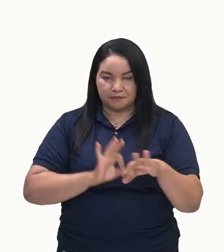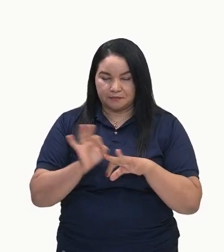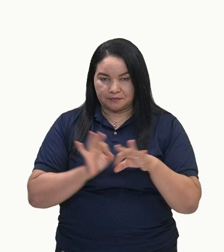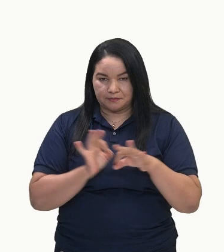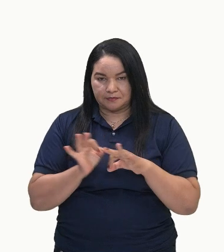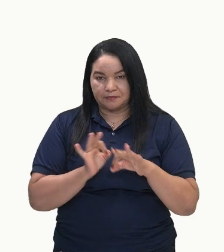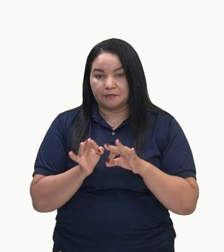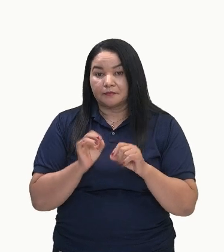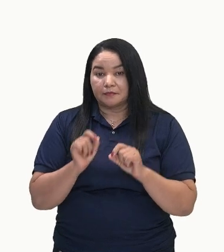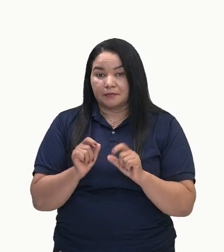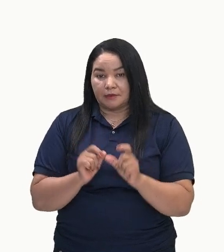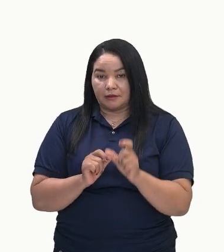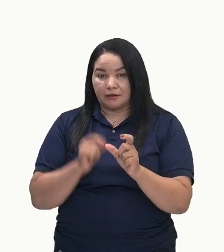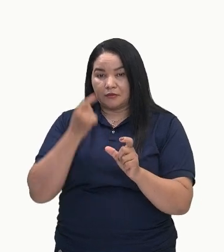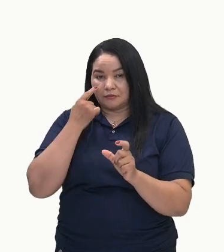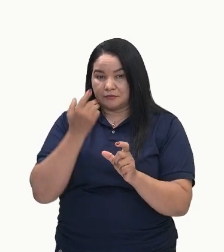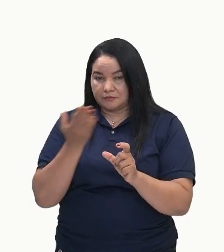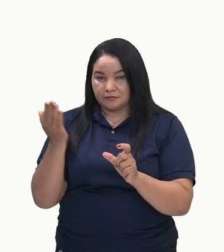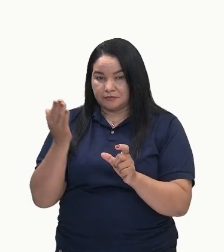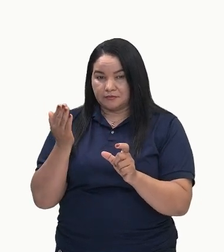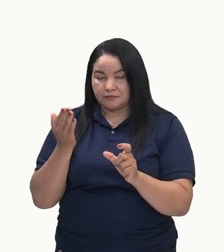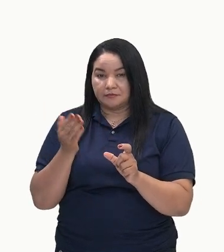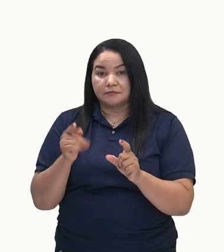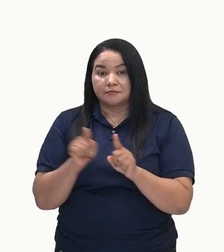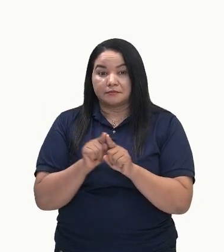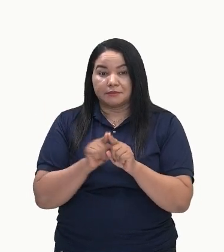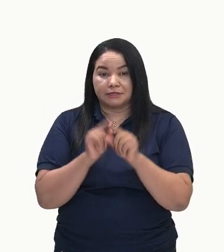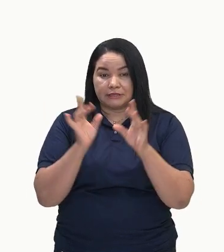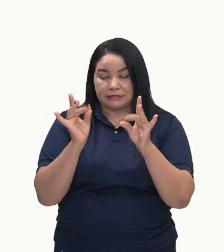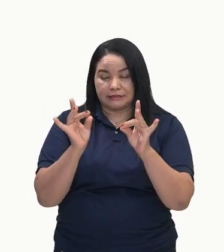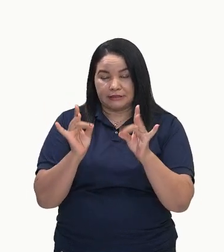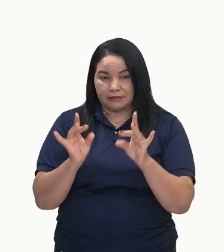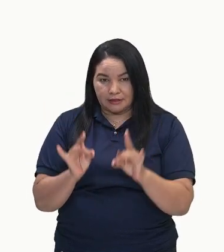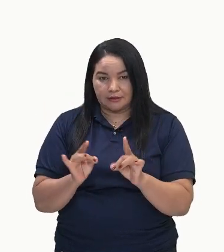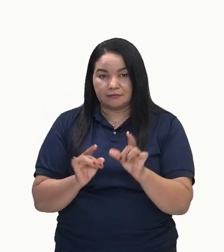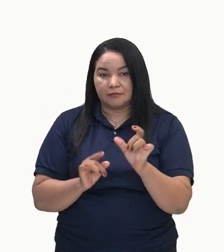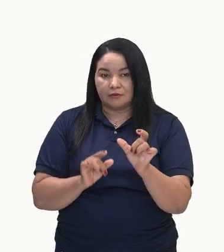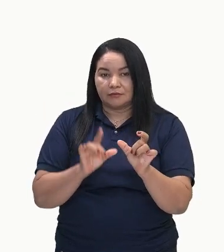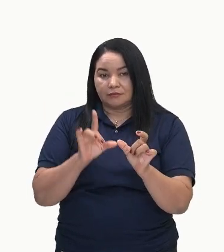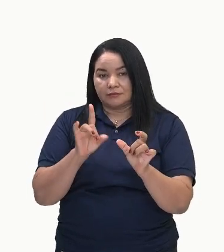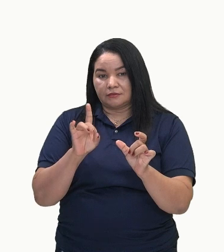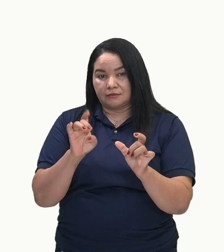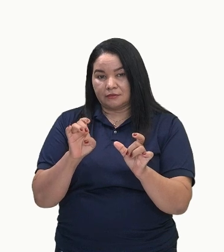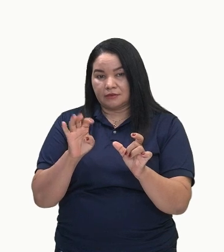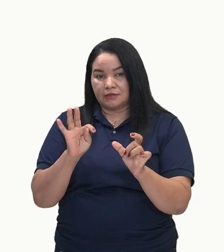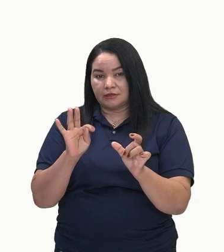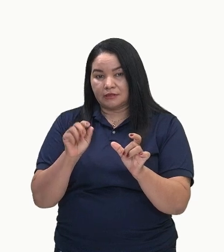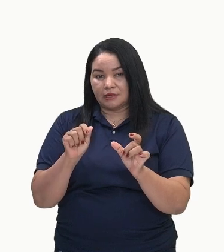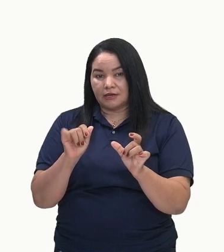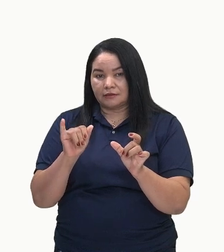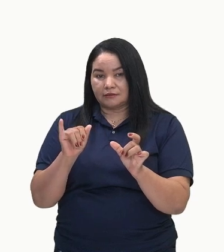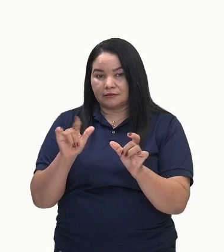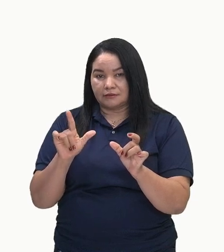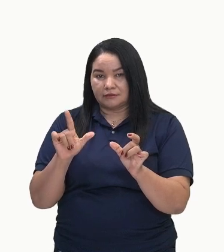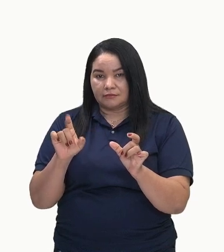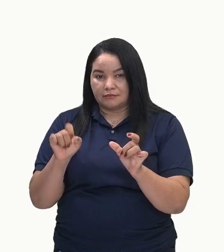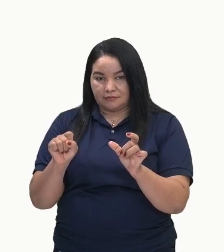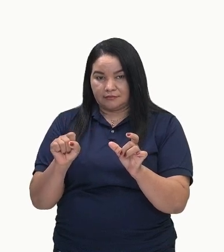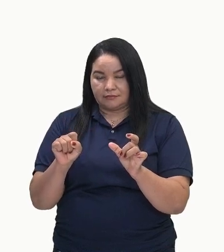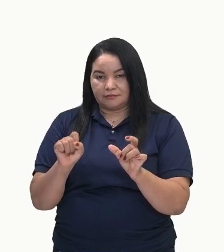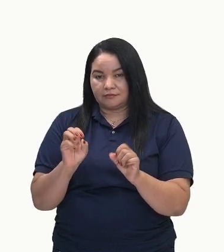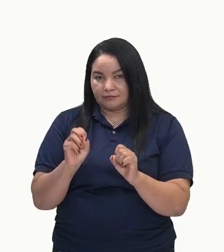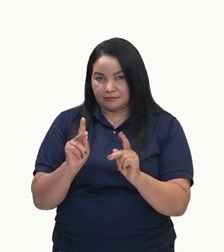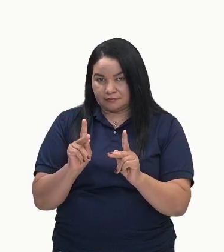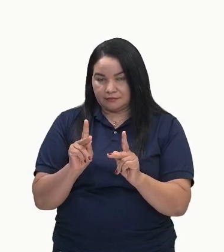providenciar detalhes. A palavrinha details, né, é uma palavra cognata e significa detalhes, né?